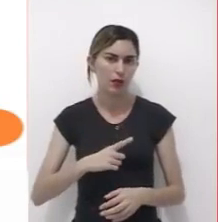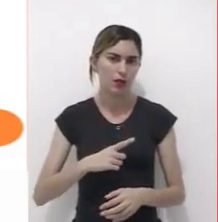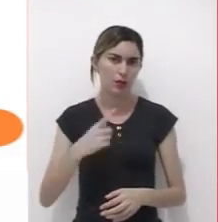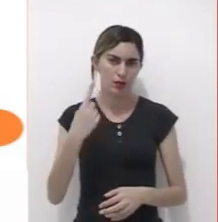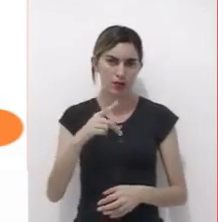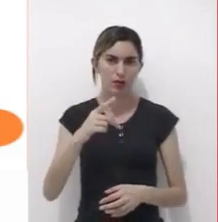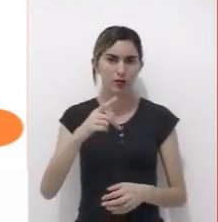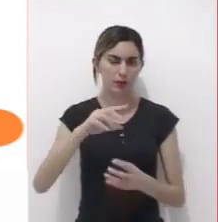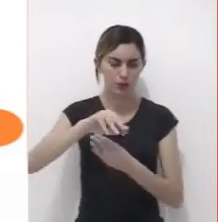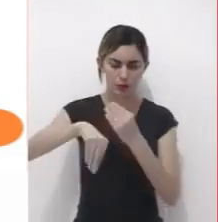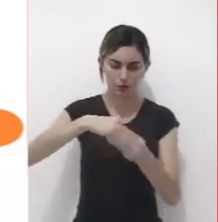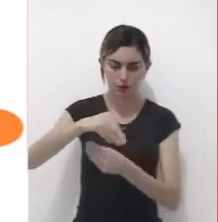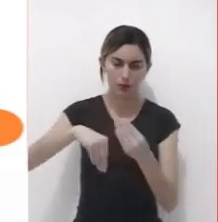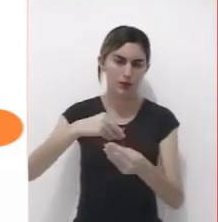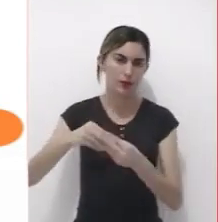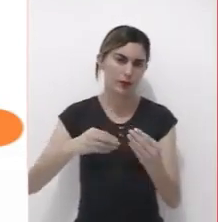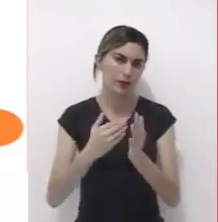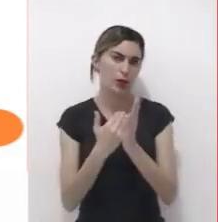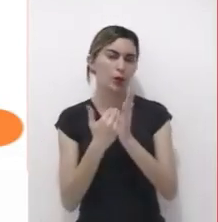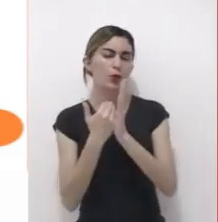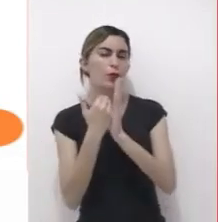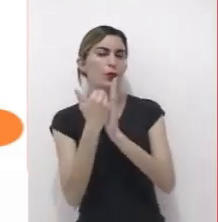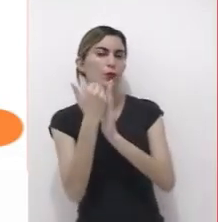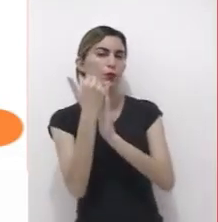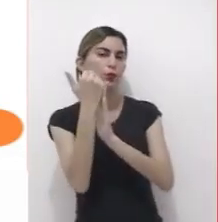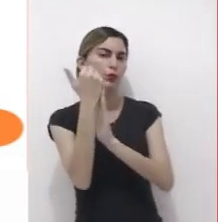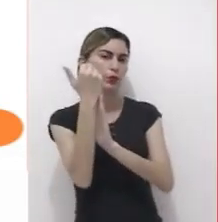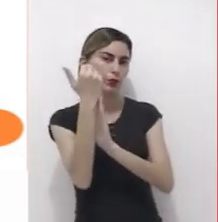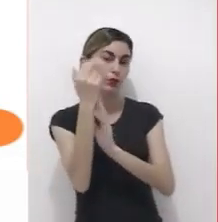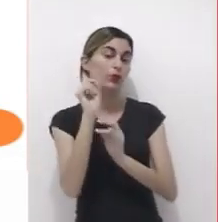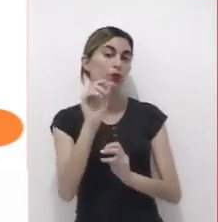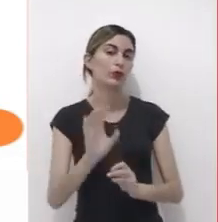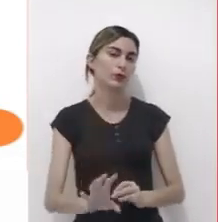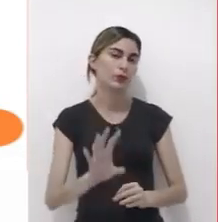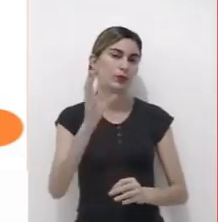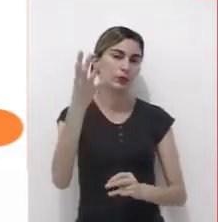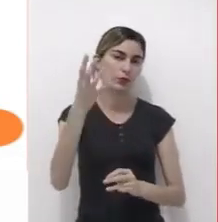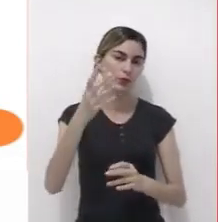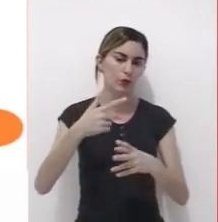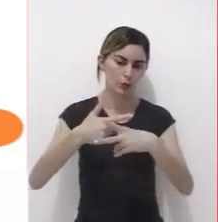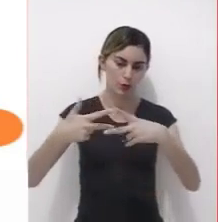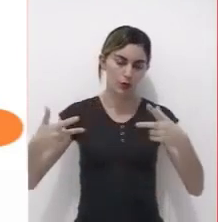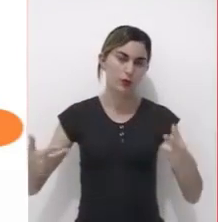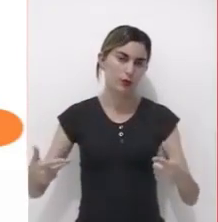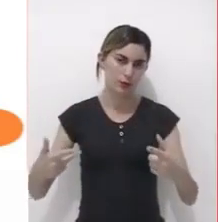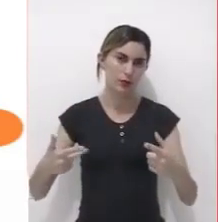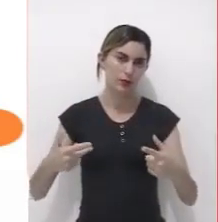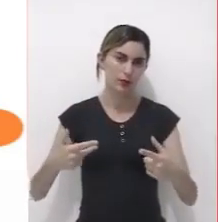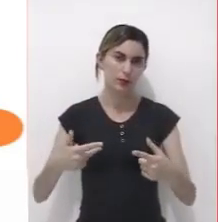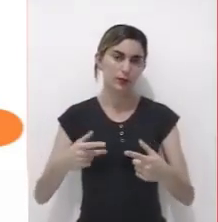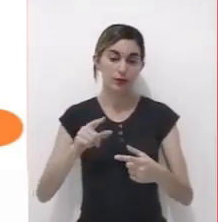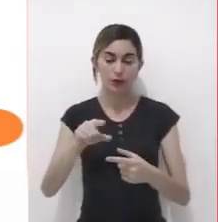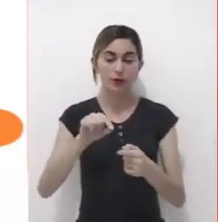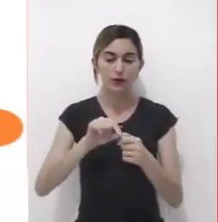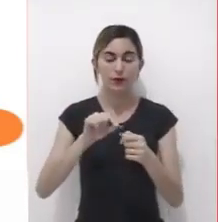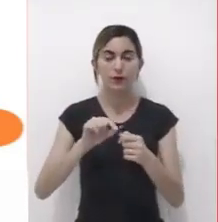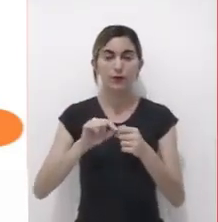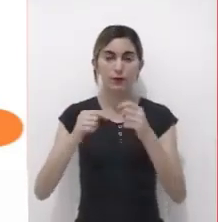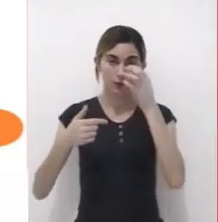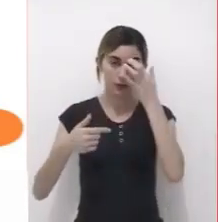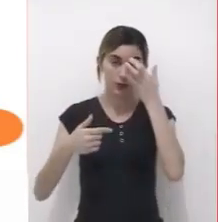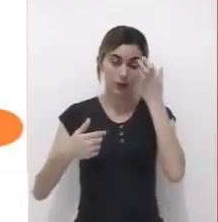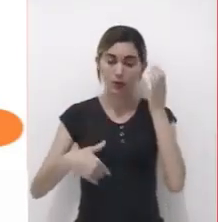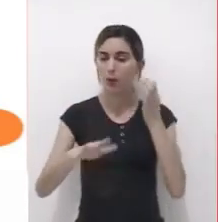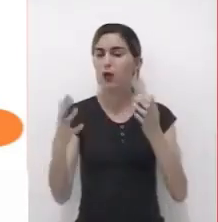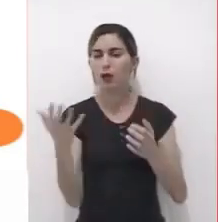tem essa reação que vai aumentar, né, o que vai acontecer? Os produtos eles vão ser